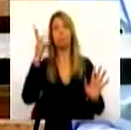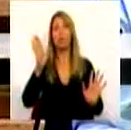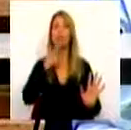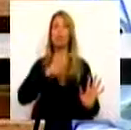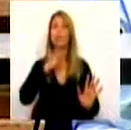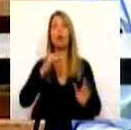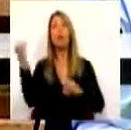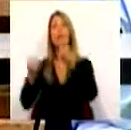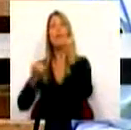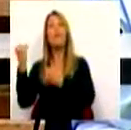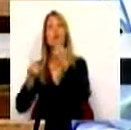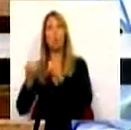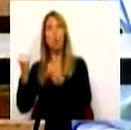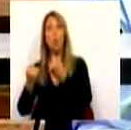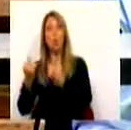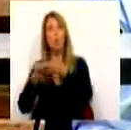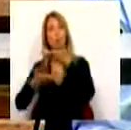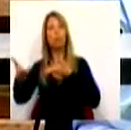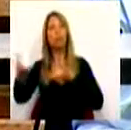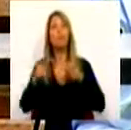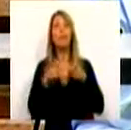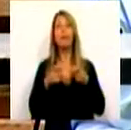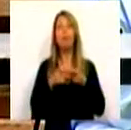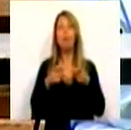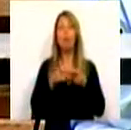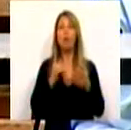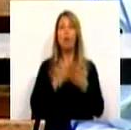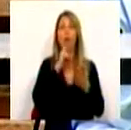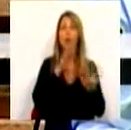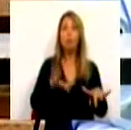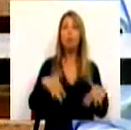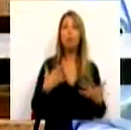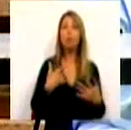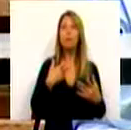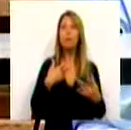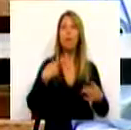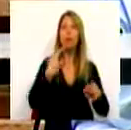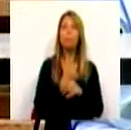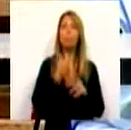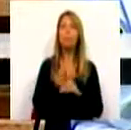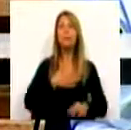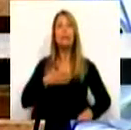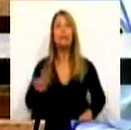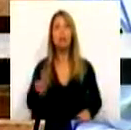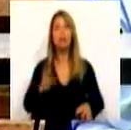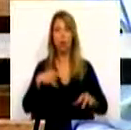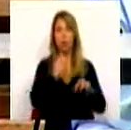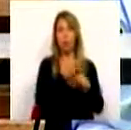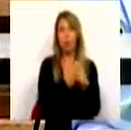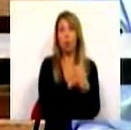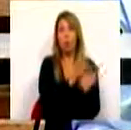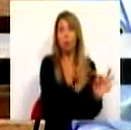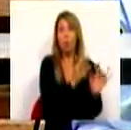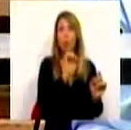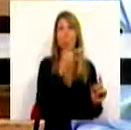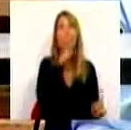um conjunto, por um cartão que corresponda à possibilidade de aquisição de títulos de transporte para o próprio trabalhador ou trabalhadora e para a sua